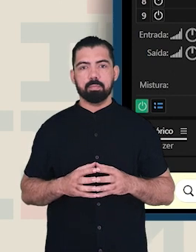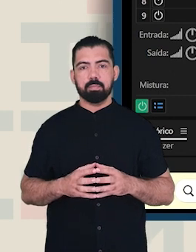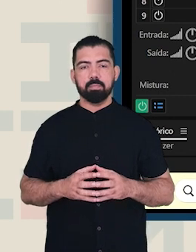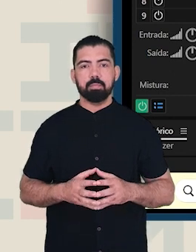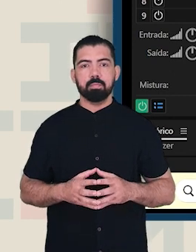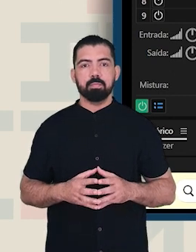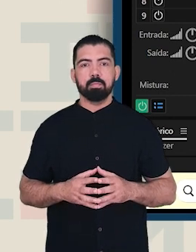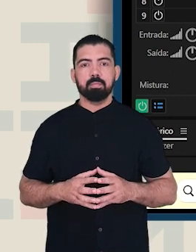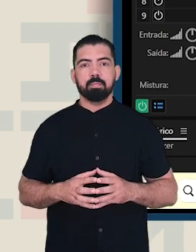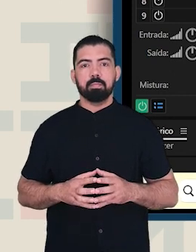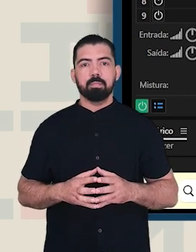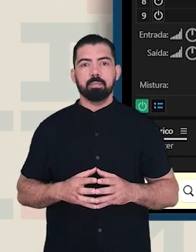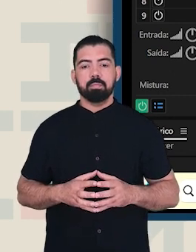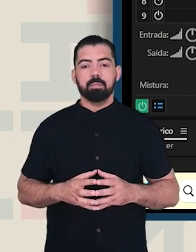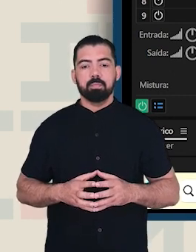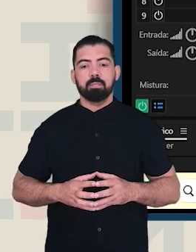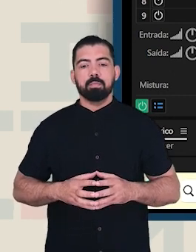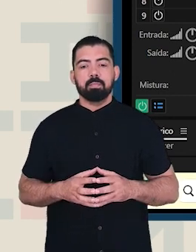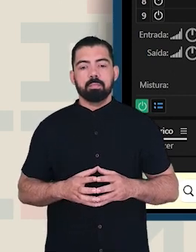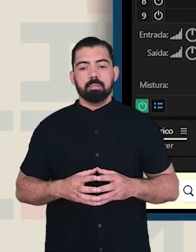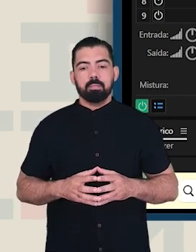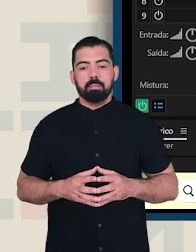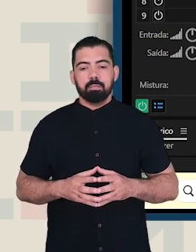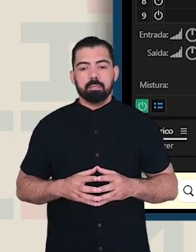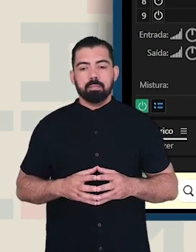Então, esse mix...